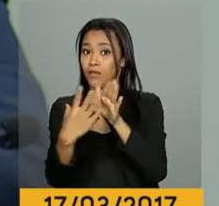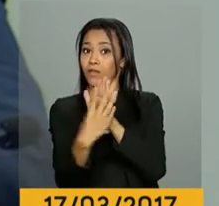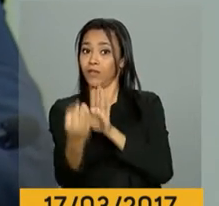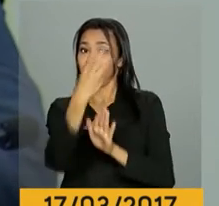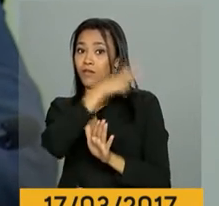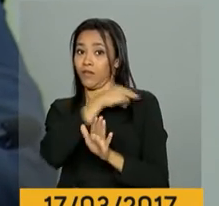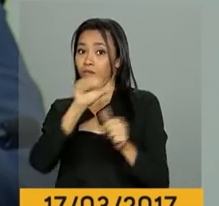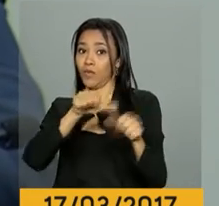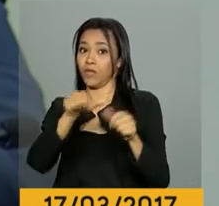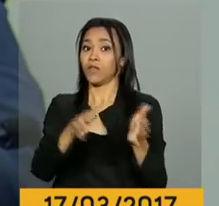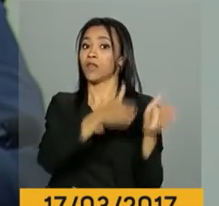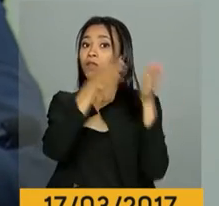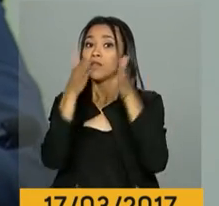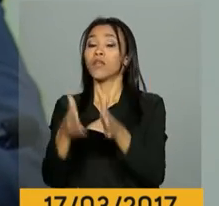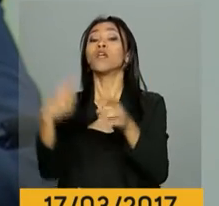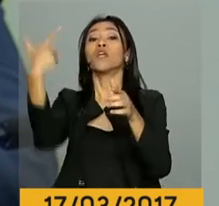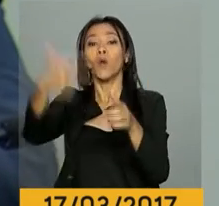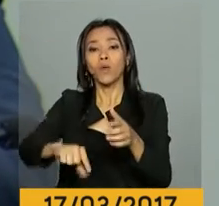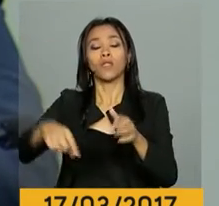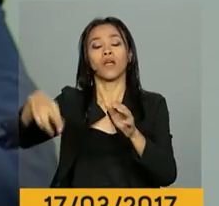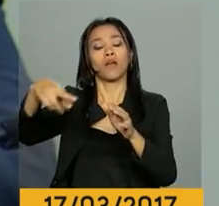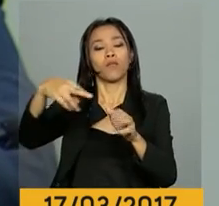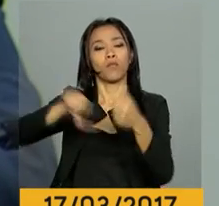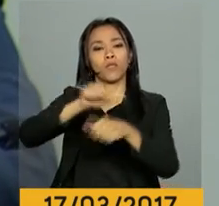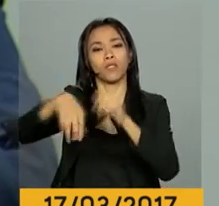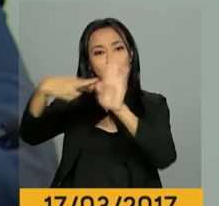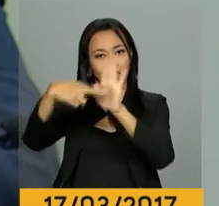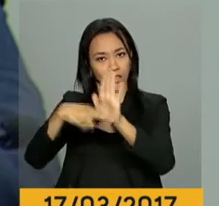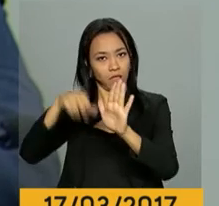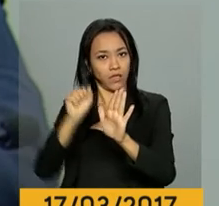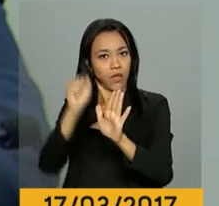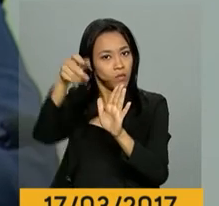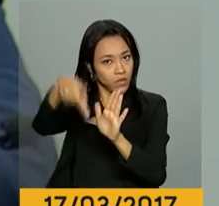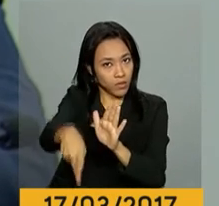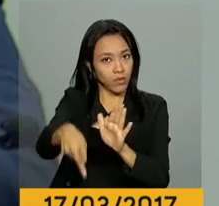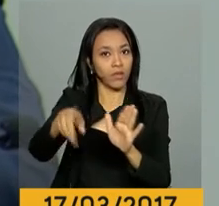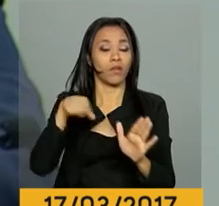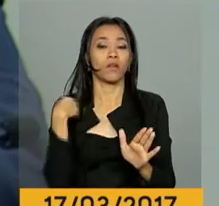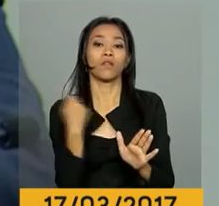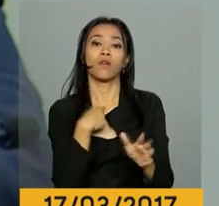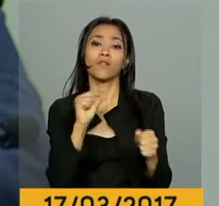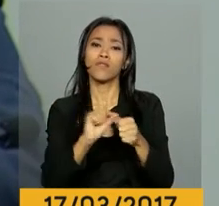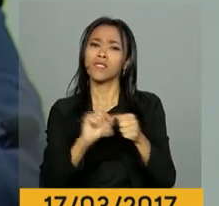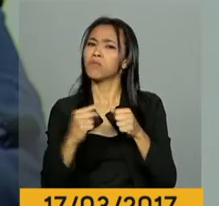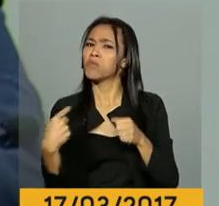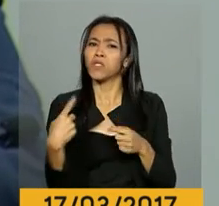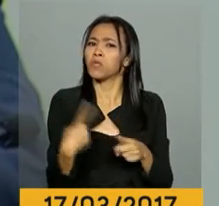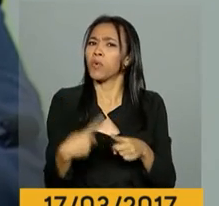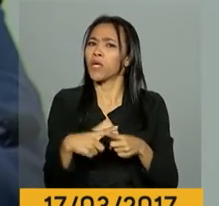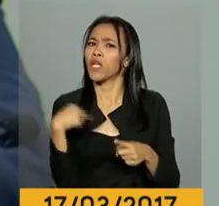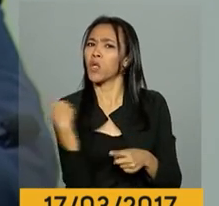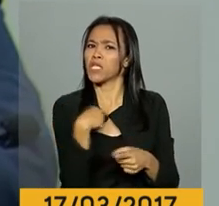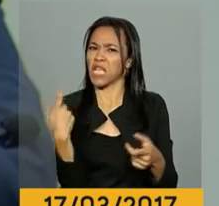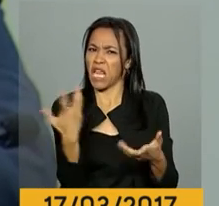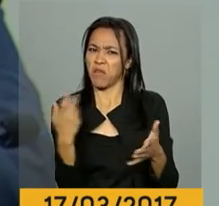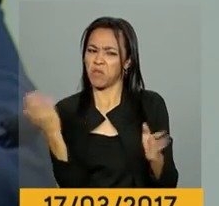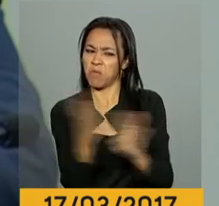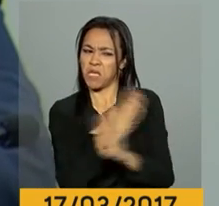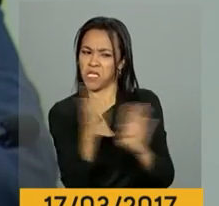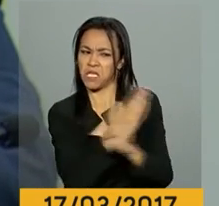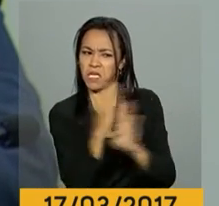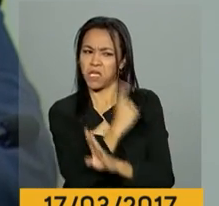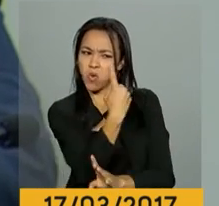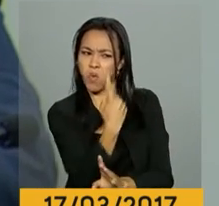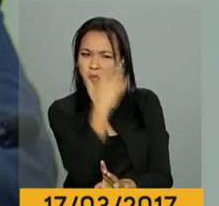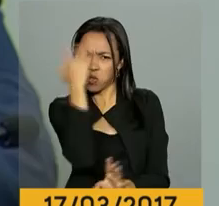é a reforma da Previdência Social, não é? Nós fazemos isso porque nós queremos perseguir alguém, porque eu